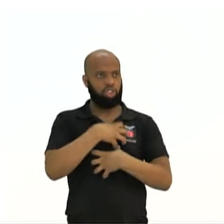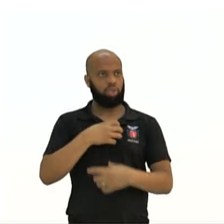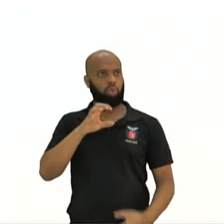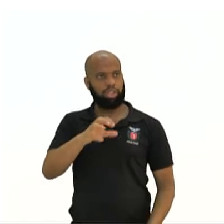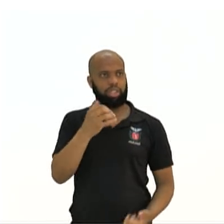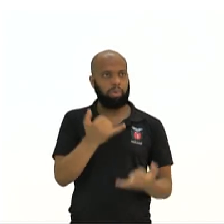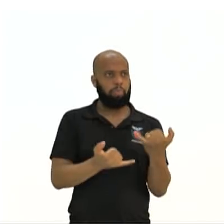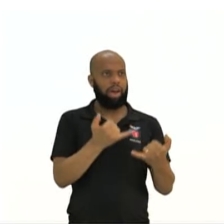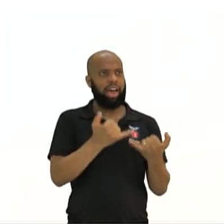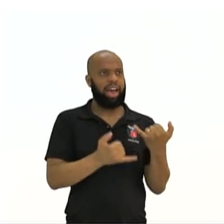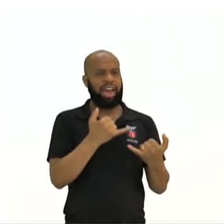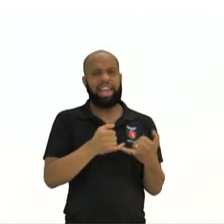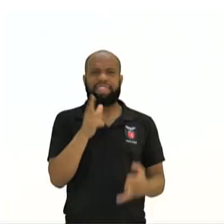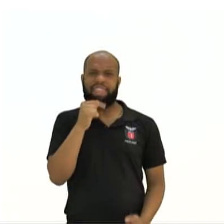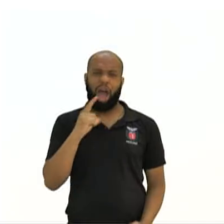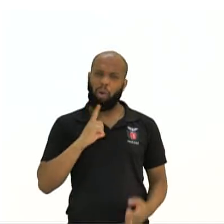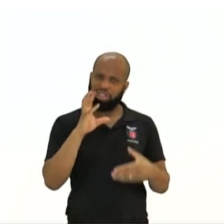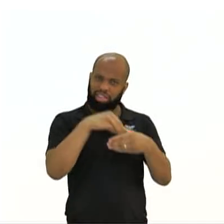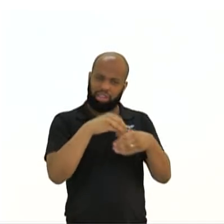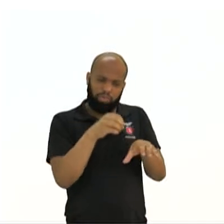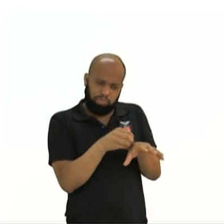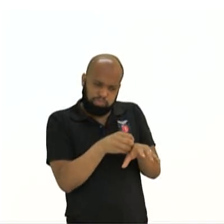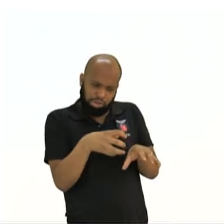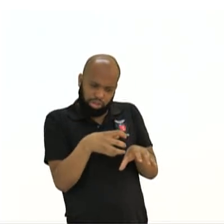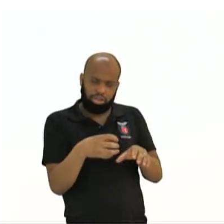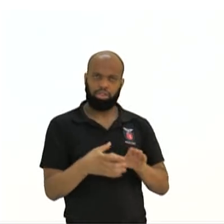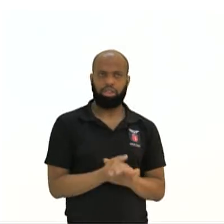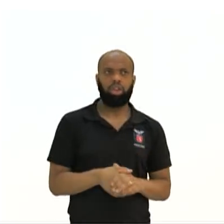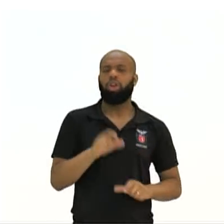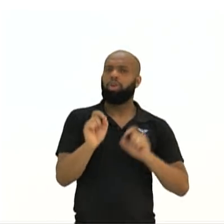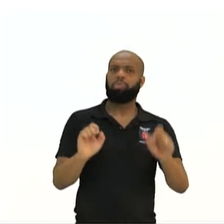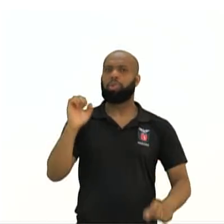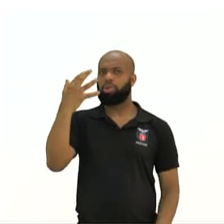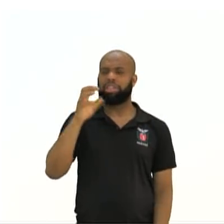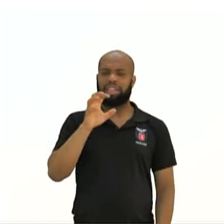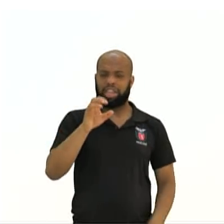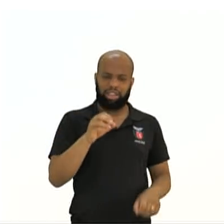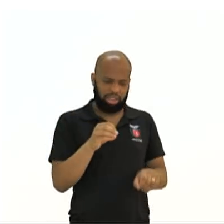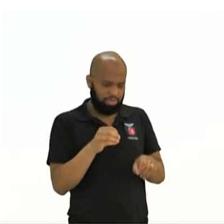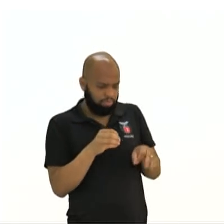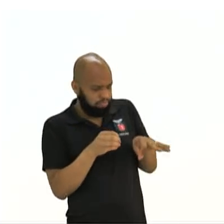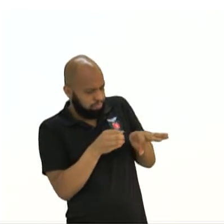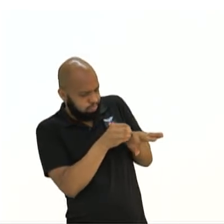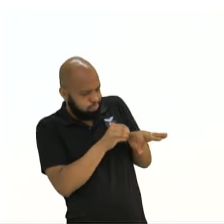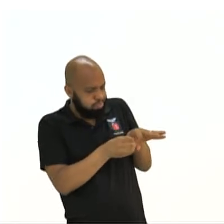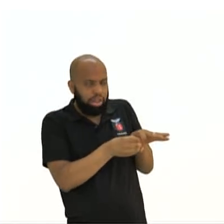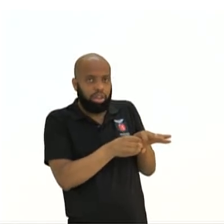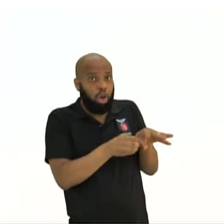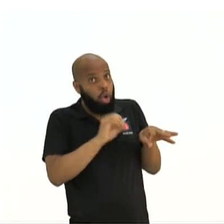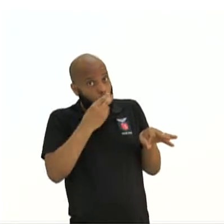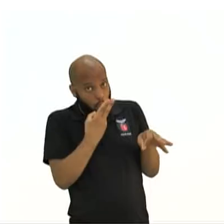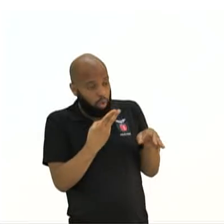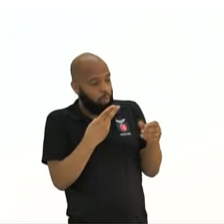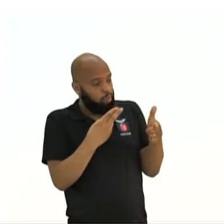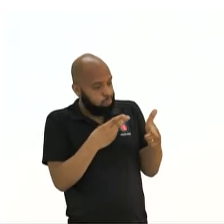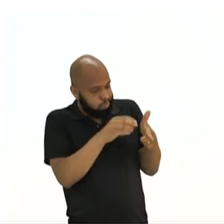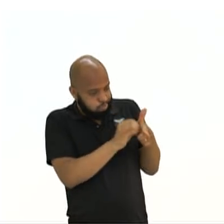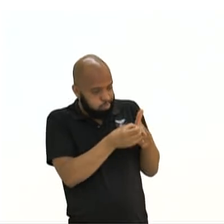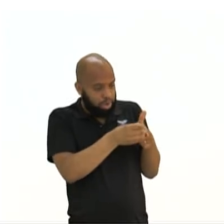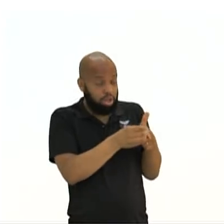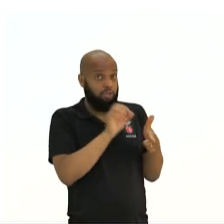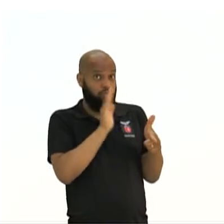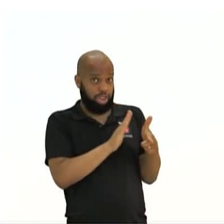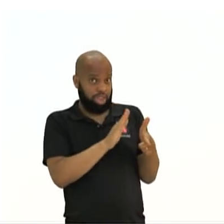um aspecto como se tivesse água ali dentro. O que acontece com essas bolhas? Elas ficam ali, daqui a pouco elas